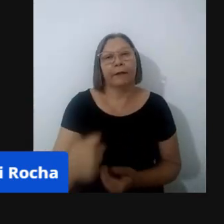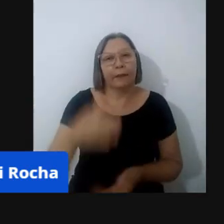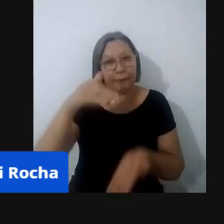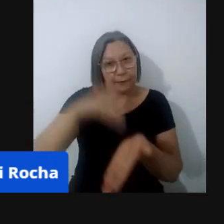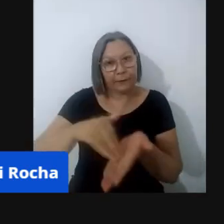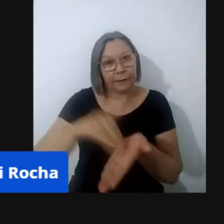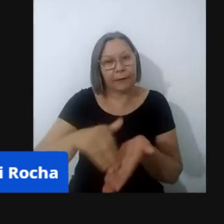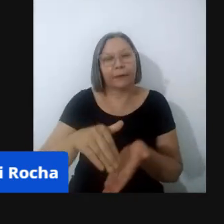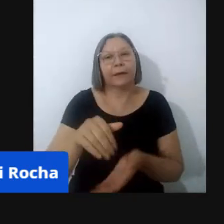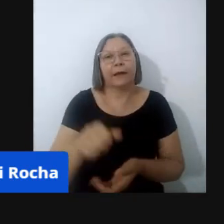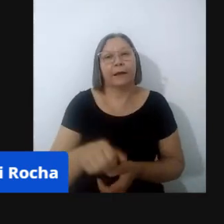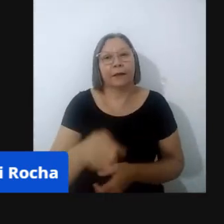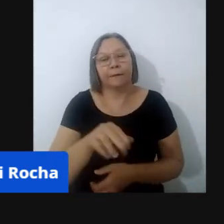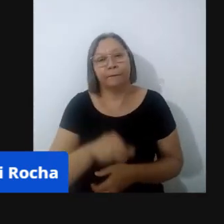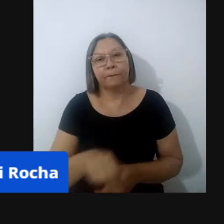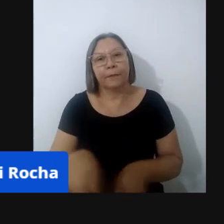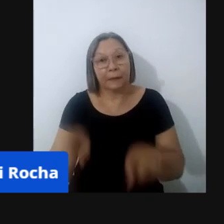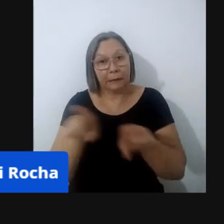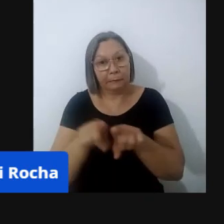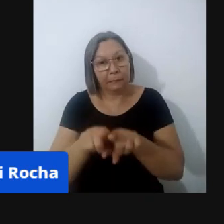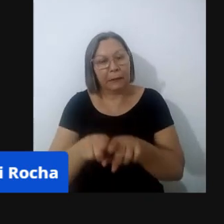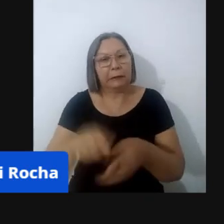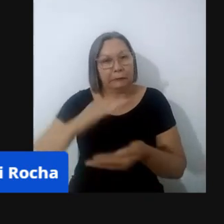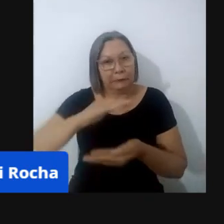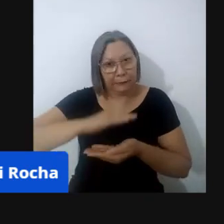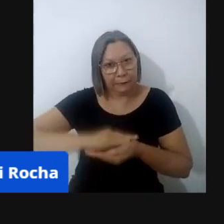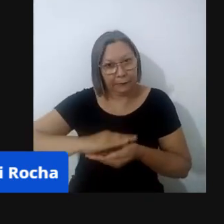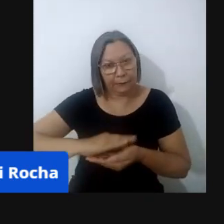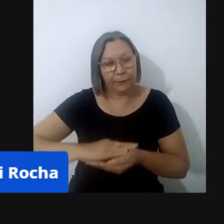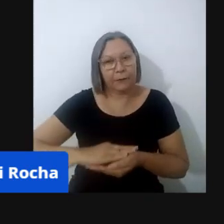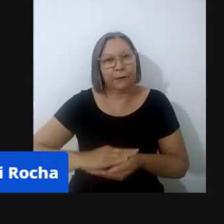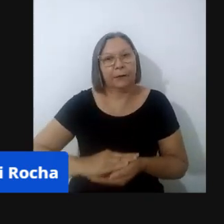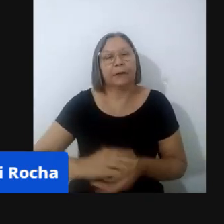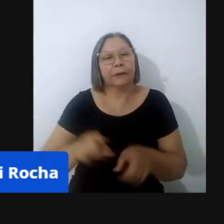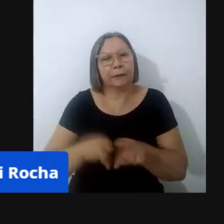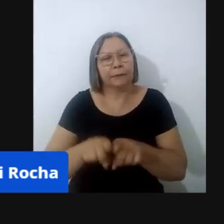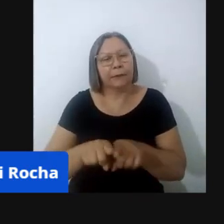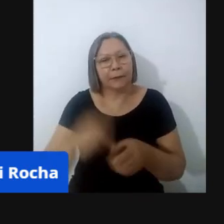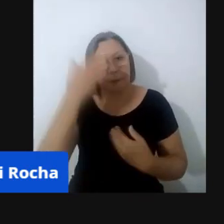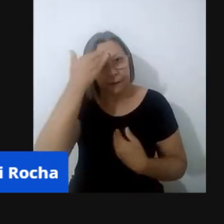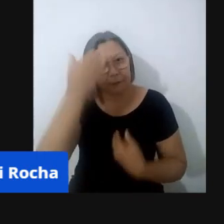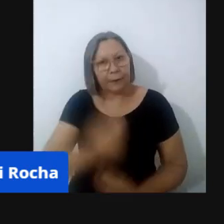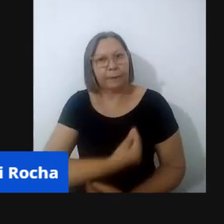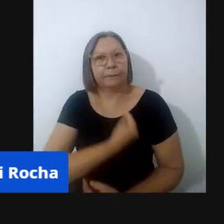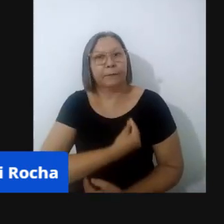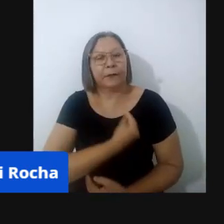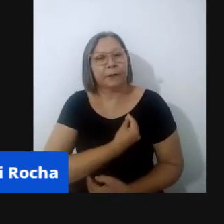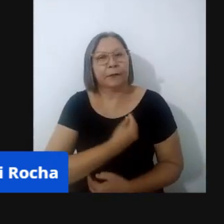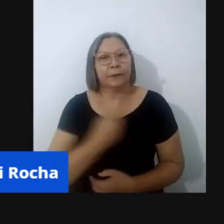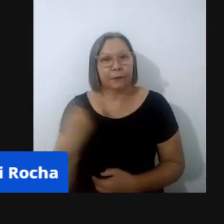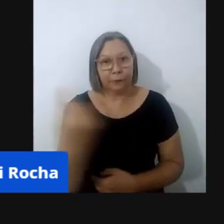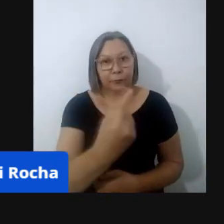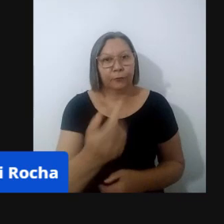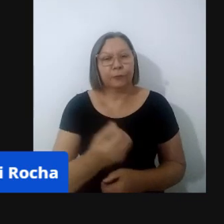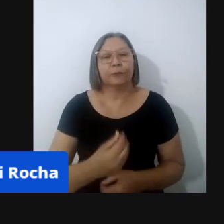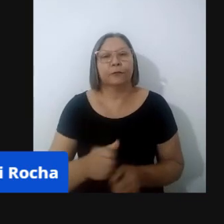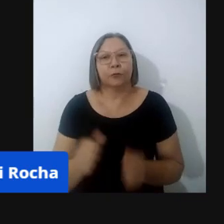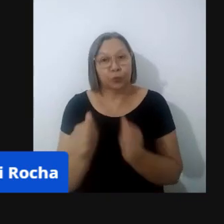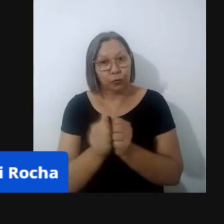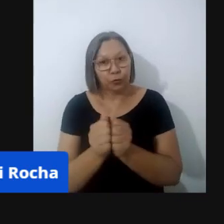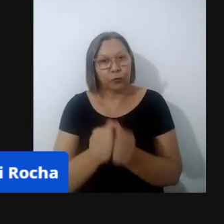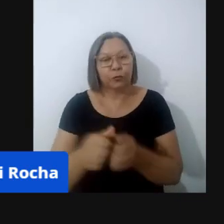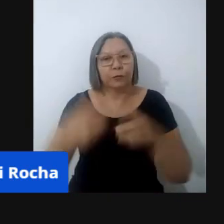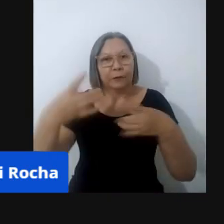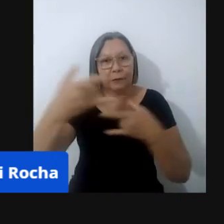e, em nome dela, também agradecer a presença de vocês aqui junto com a gente nessa live. E quando a gente fala